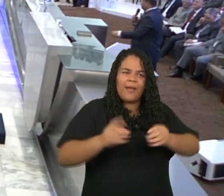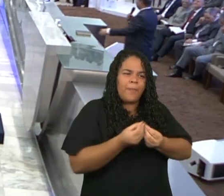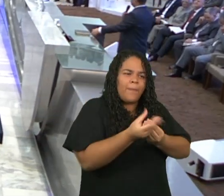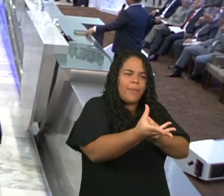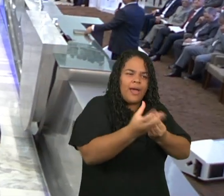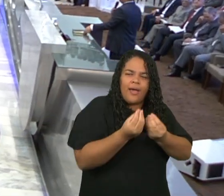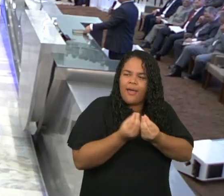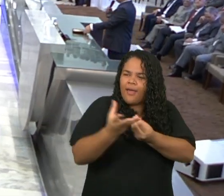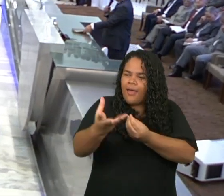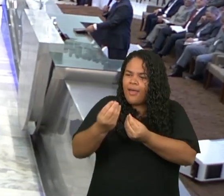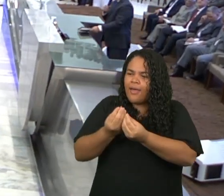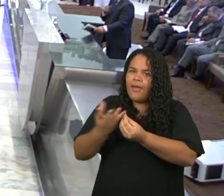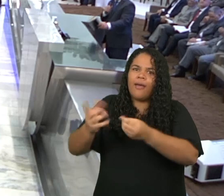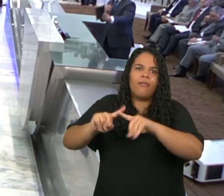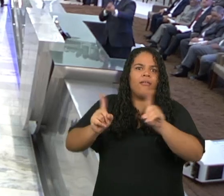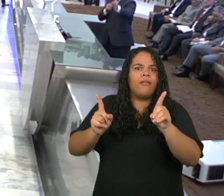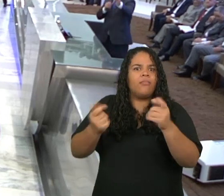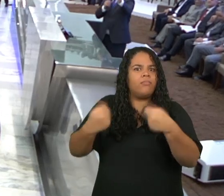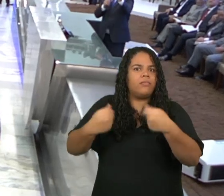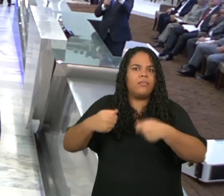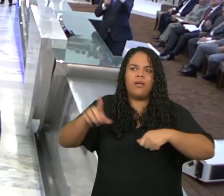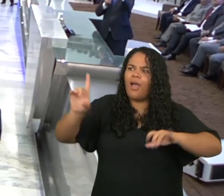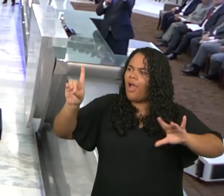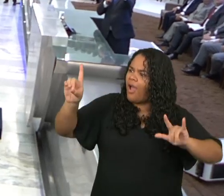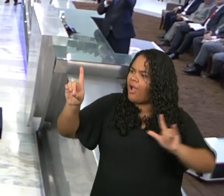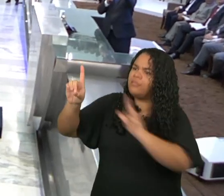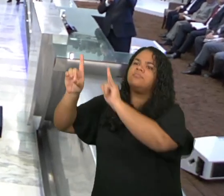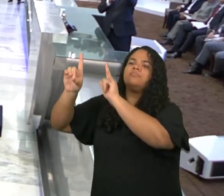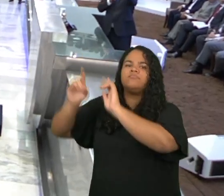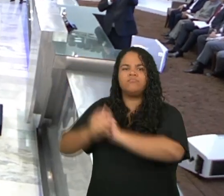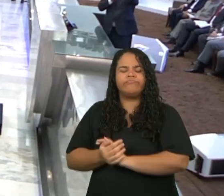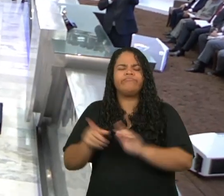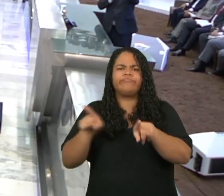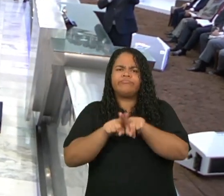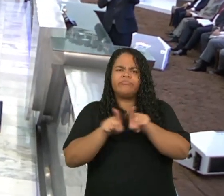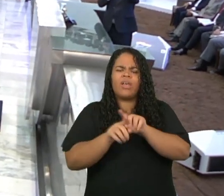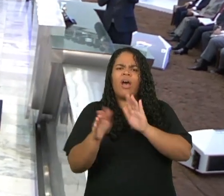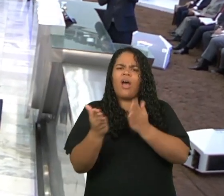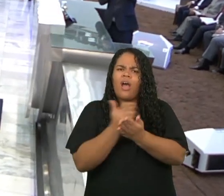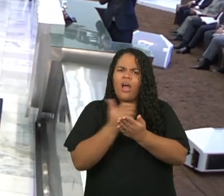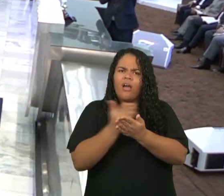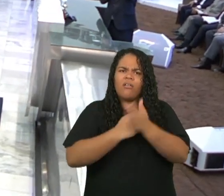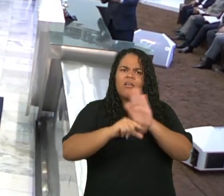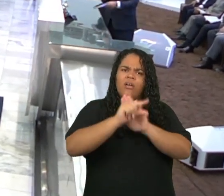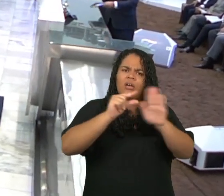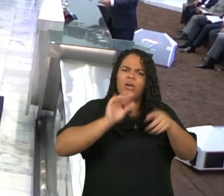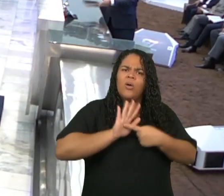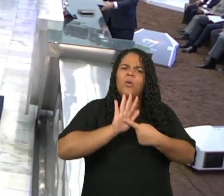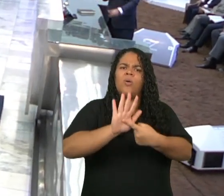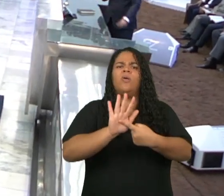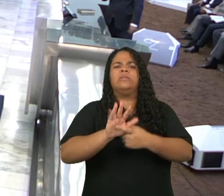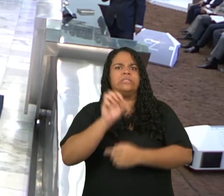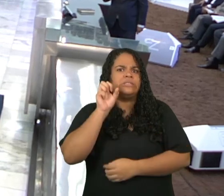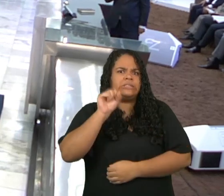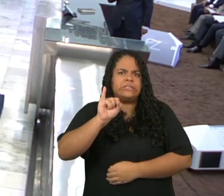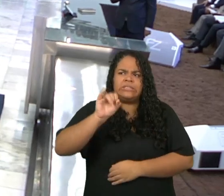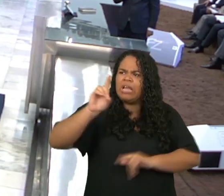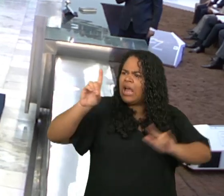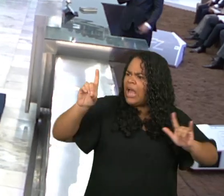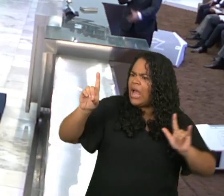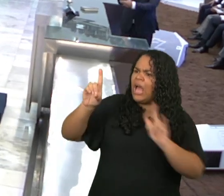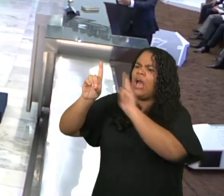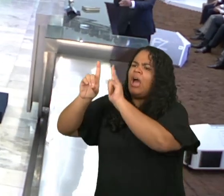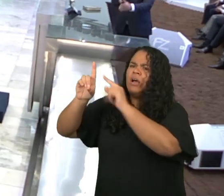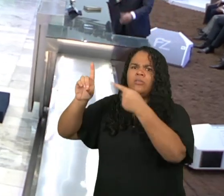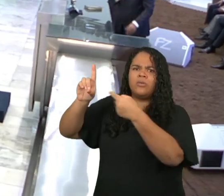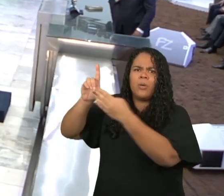E tem versículos da Bíblia que diz assim, que se você não amar a Deus, você não vai ter promessas cumpridas. É